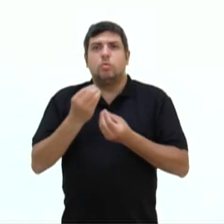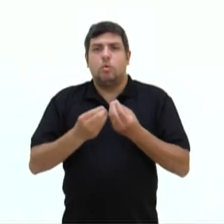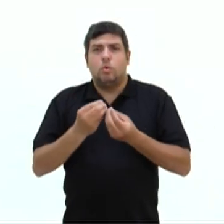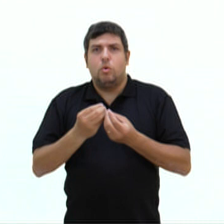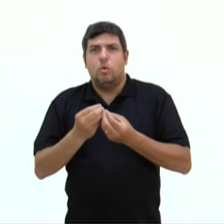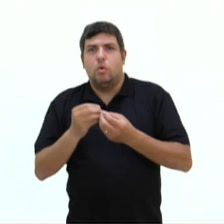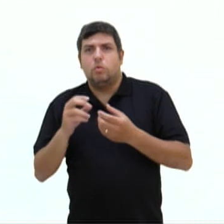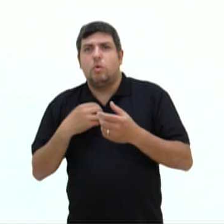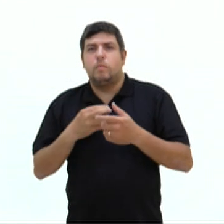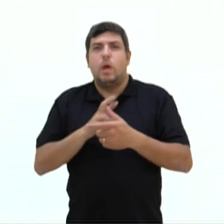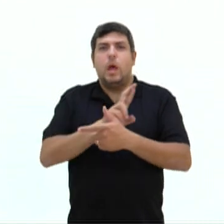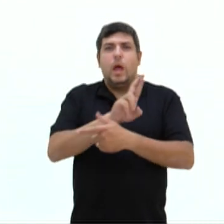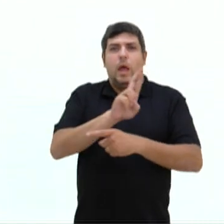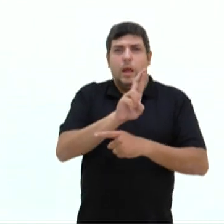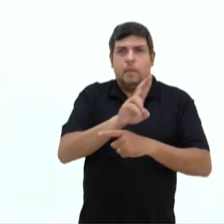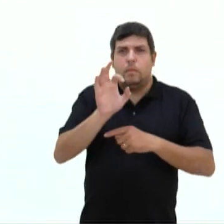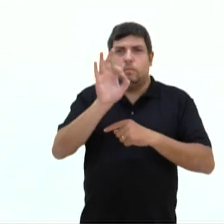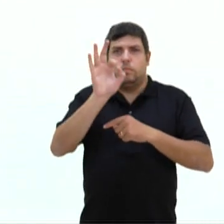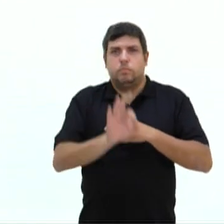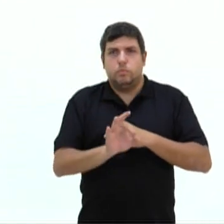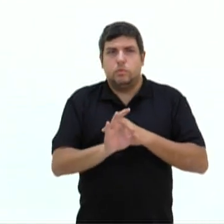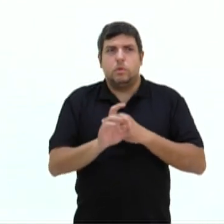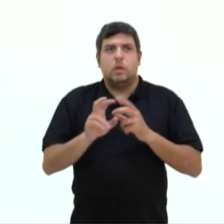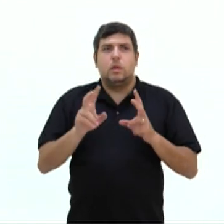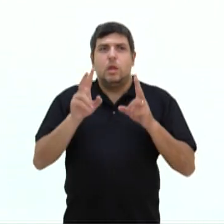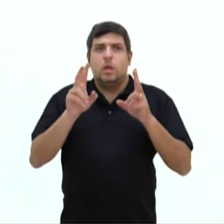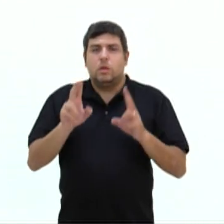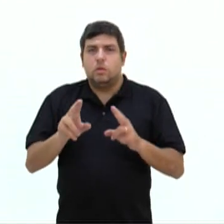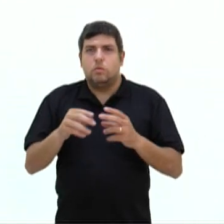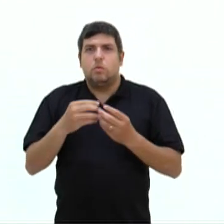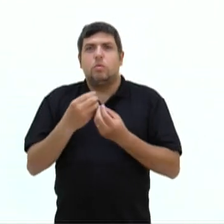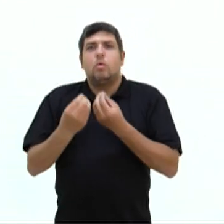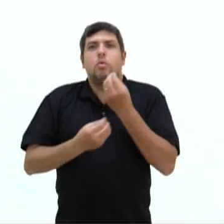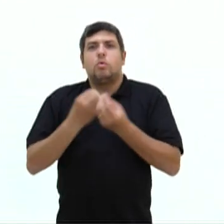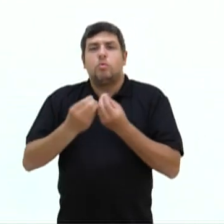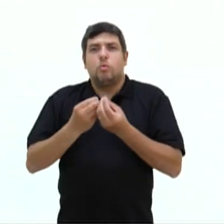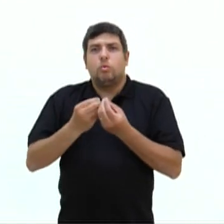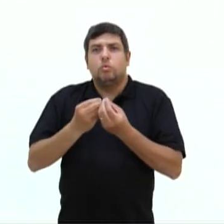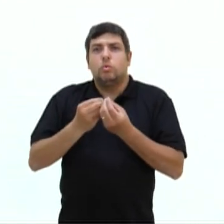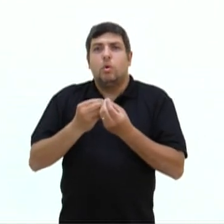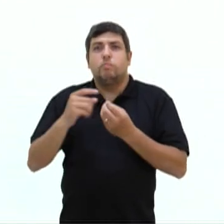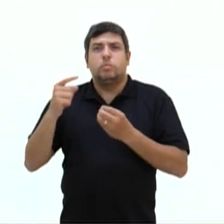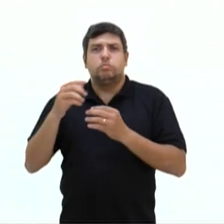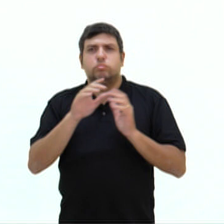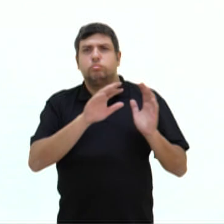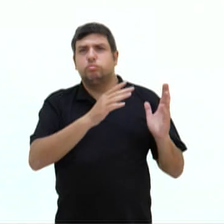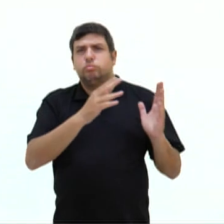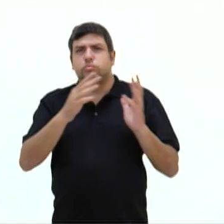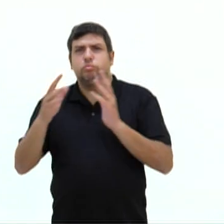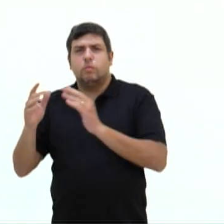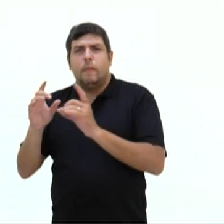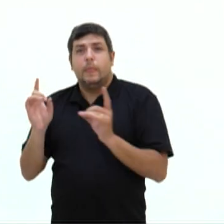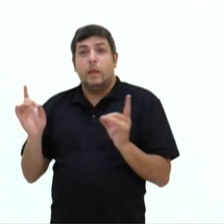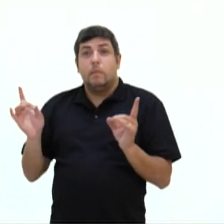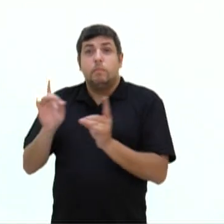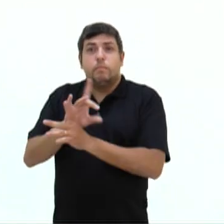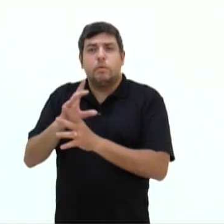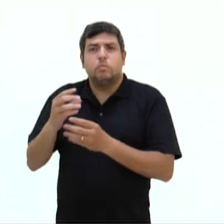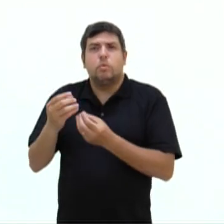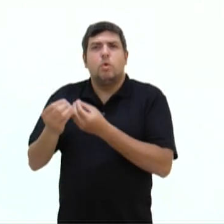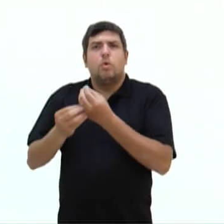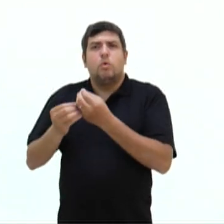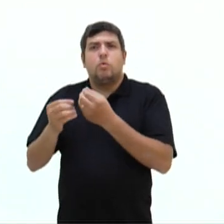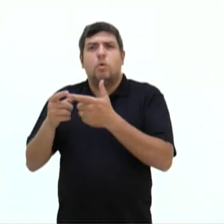é igual quantidade obtida, tá? Ou seja, quanto deu no final da história, depois do bolo preparado, dividido